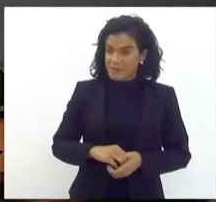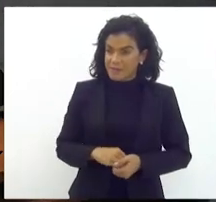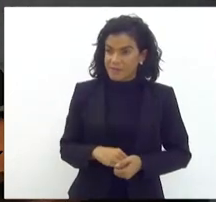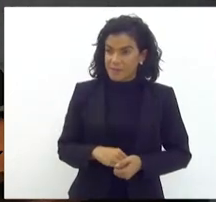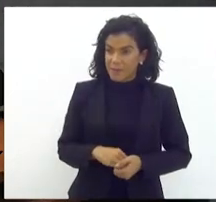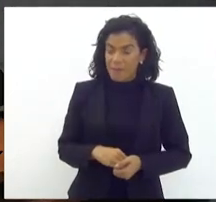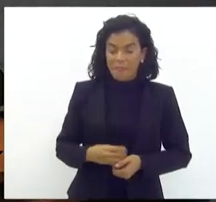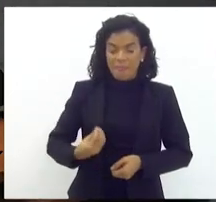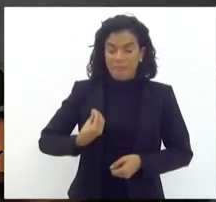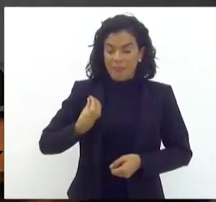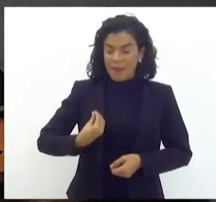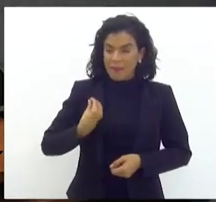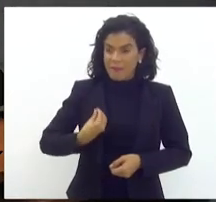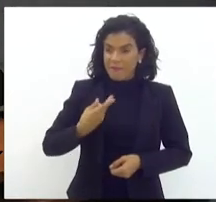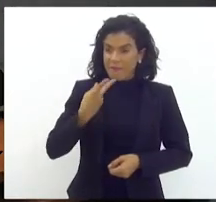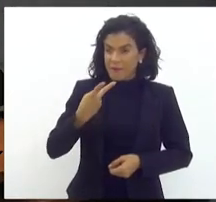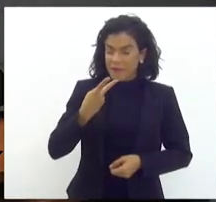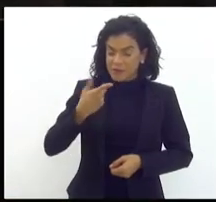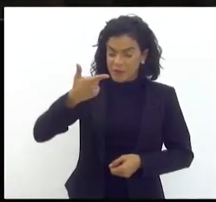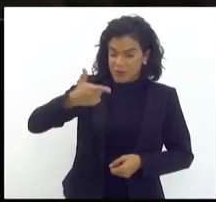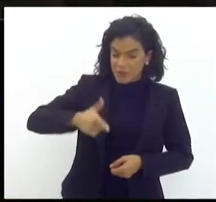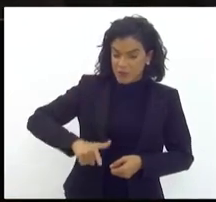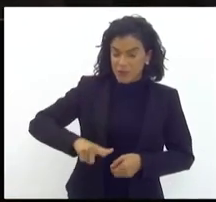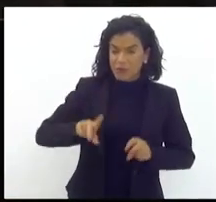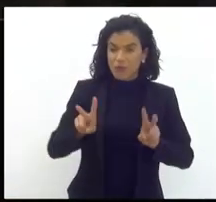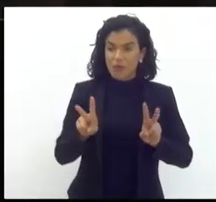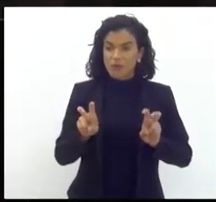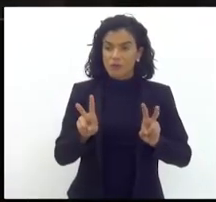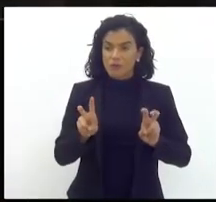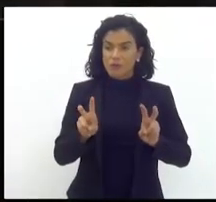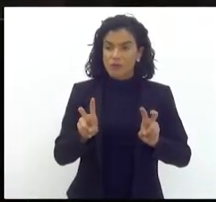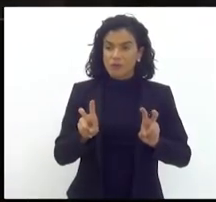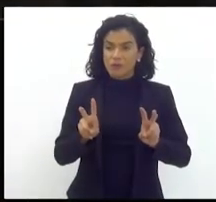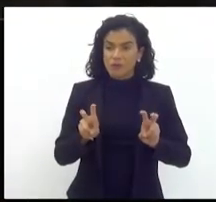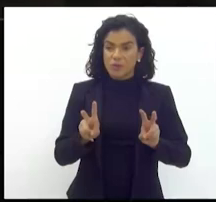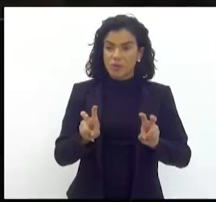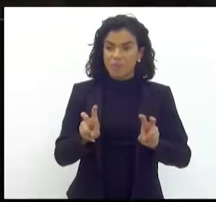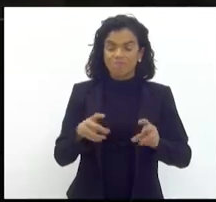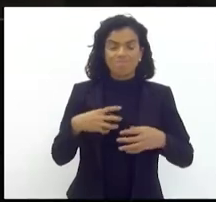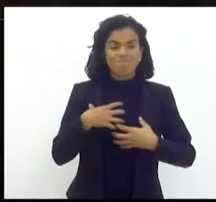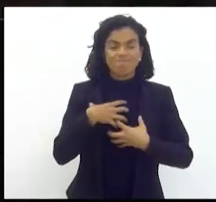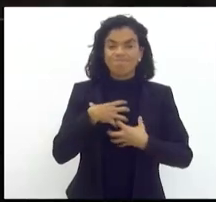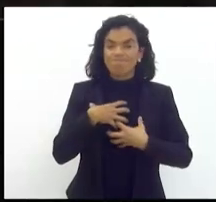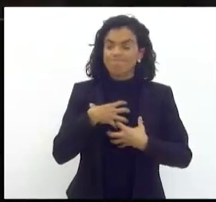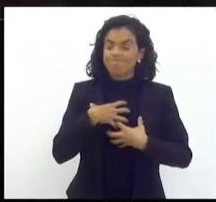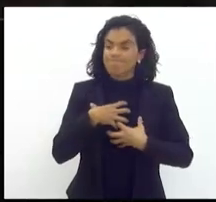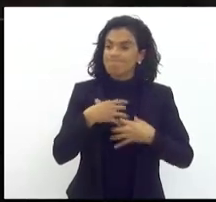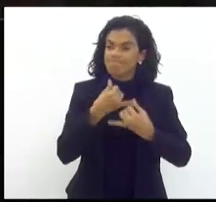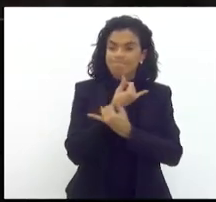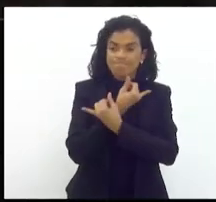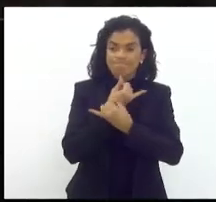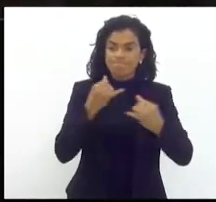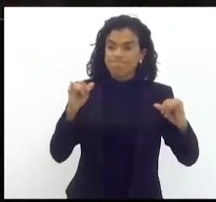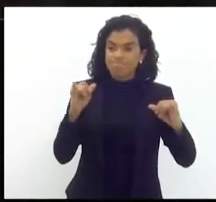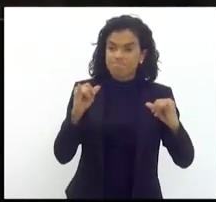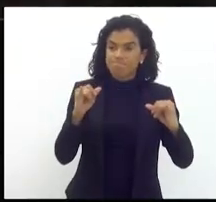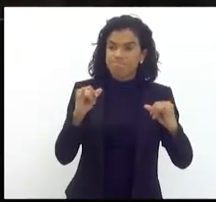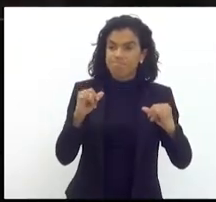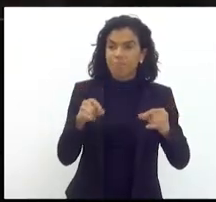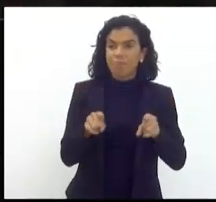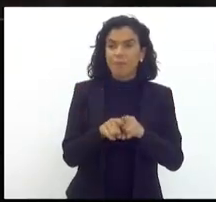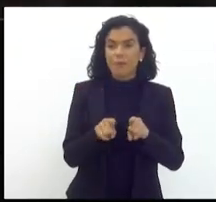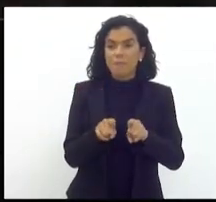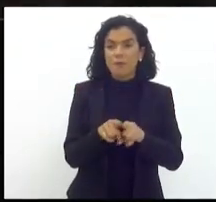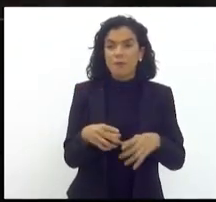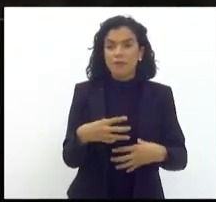tá aqui falando de novo de um assunto que me deixa muito impactada e